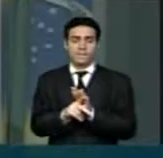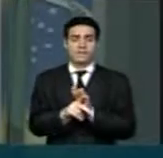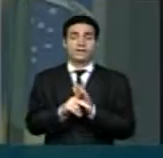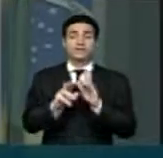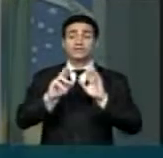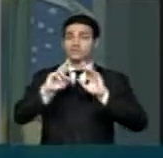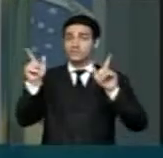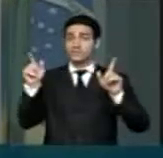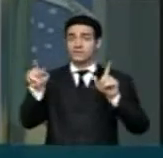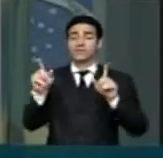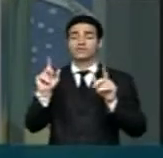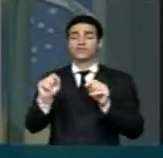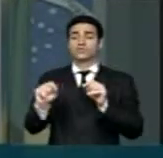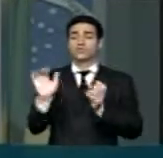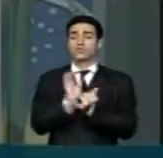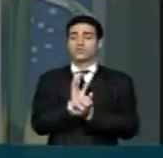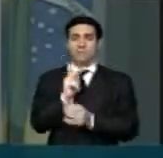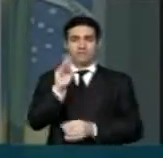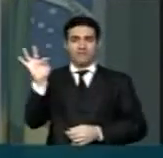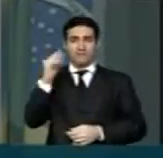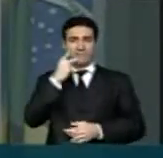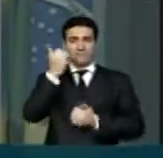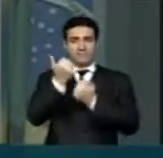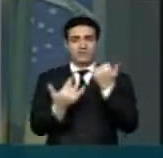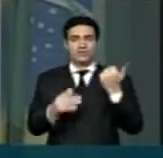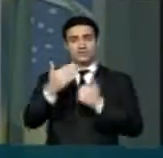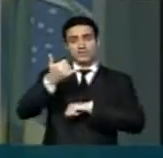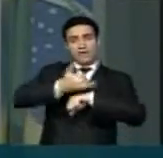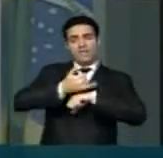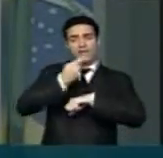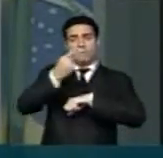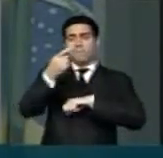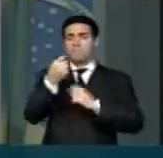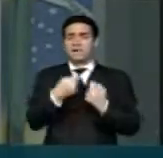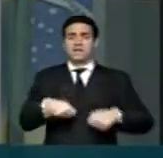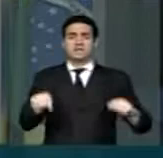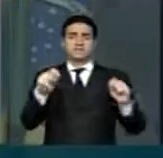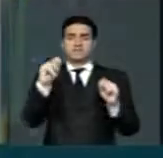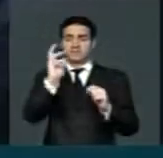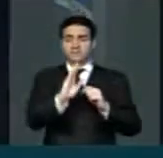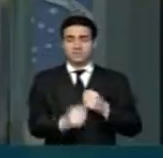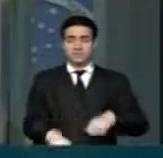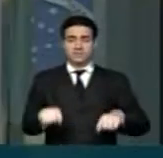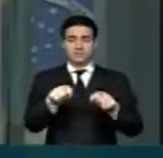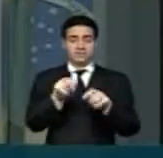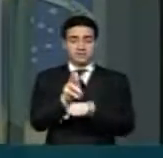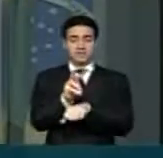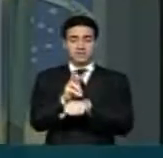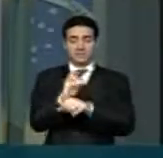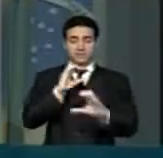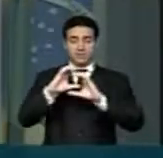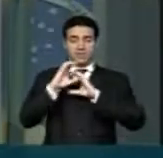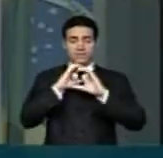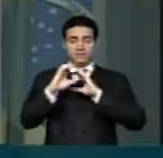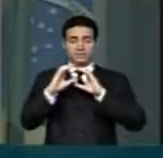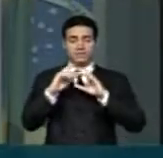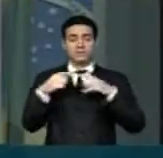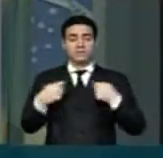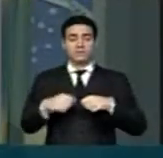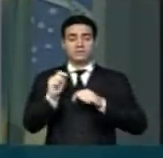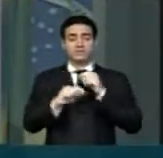do que alegam os comandantes petistas, o Brasil não precisa de controle dos meios de comunicação. Precisa